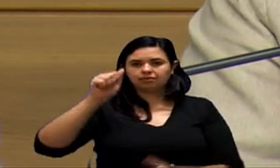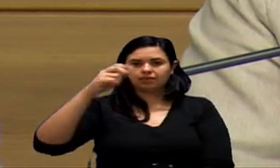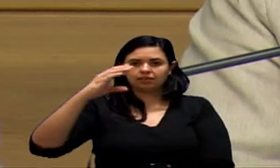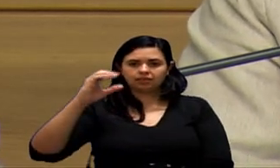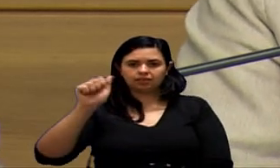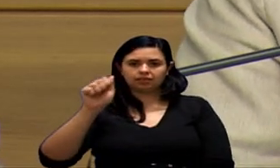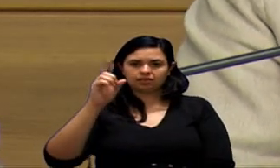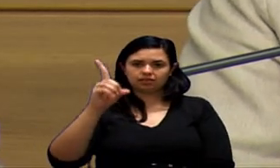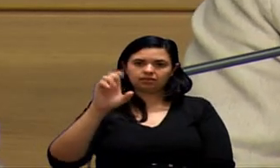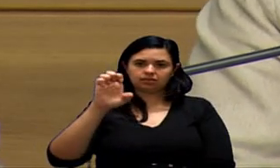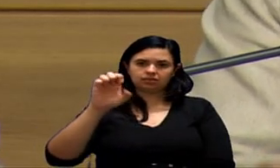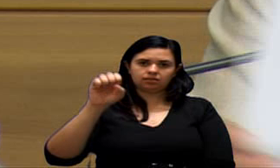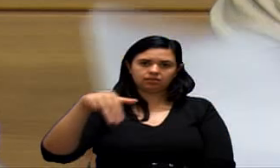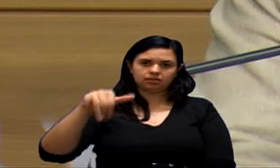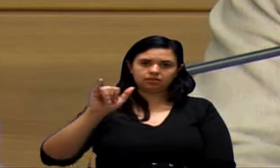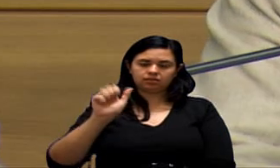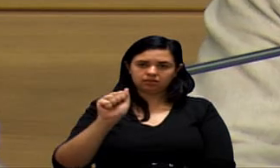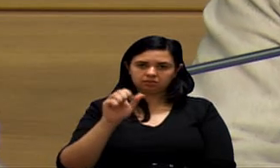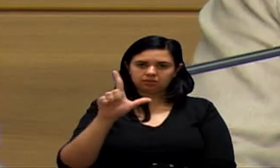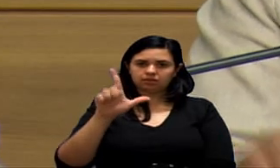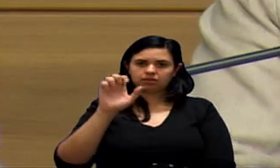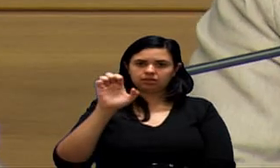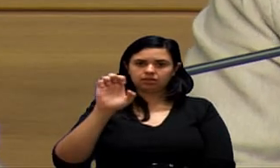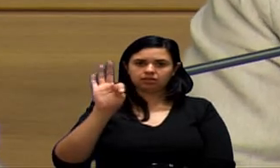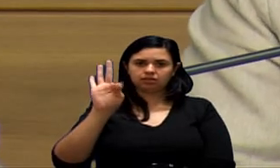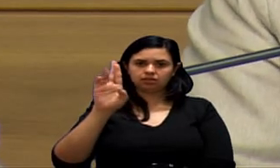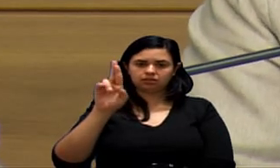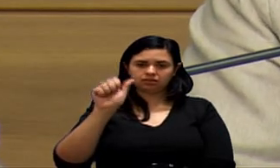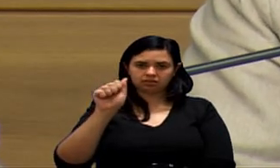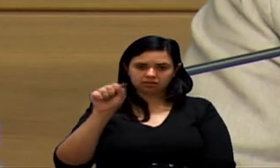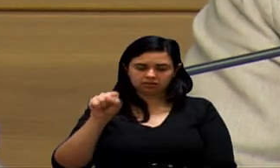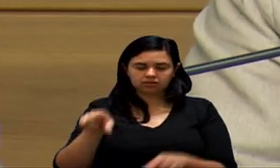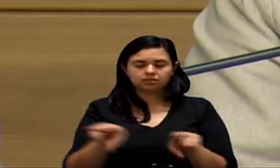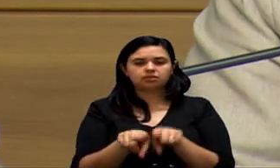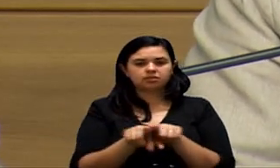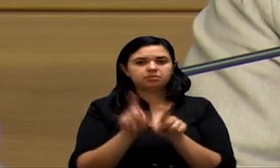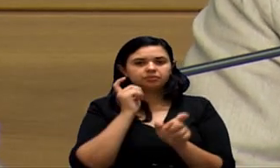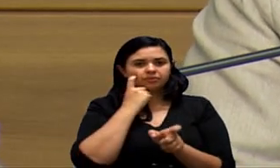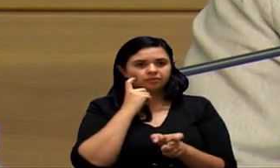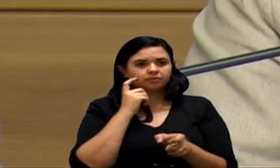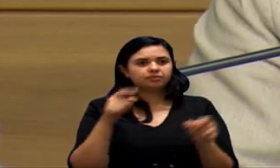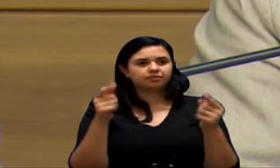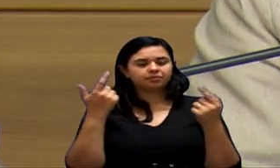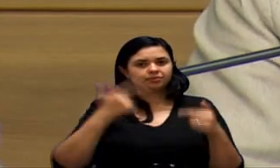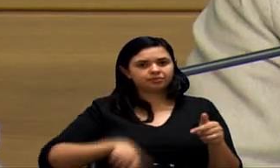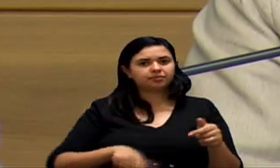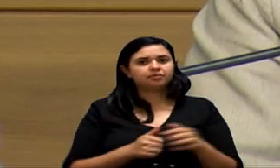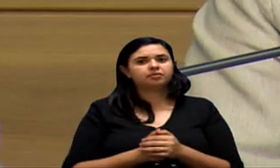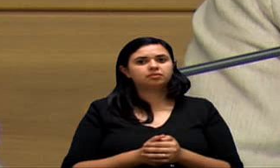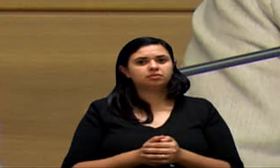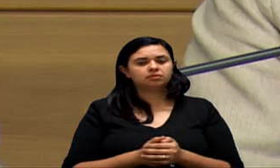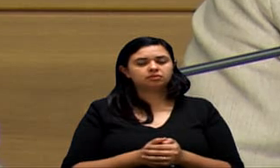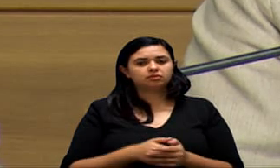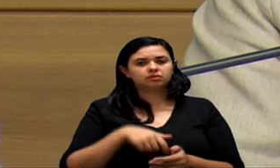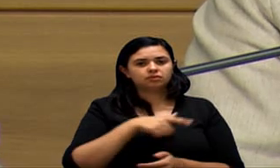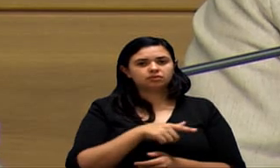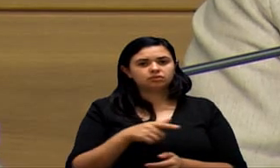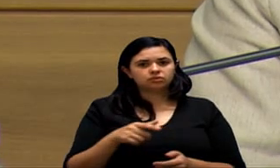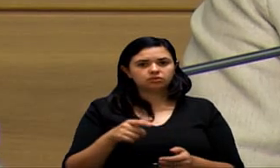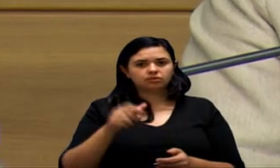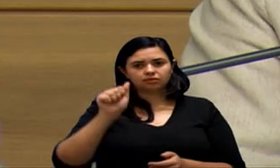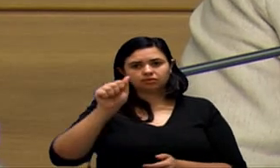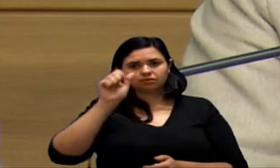das ciências e da política, assinado pelo vereador Ítalo Moreira. Voto de congratulações ao PM Adriano Cordeiro da Silva